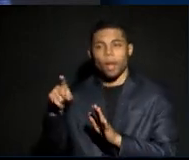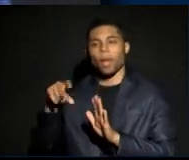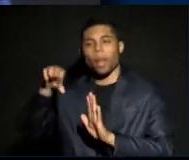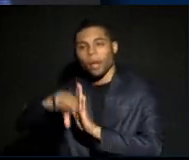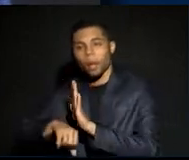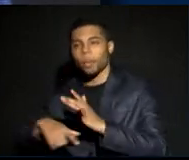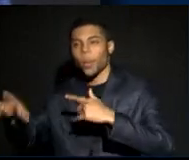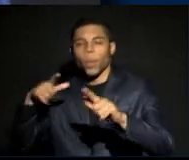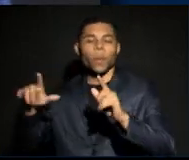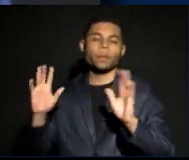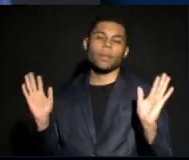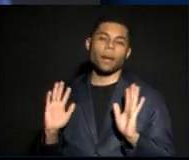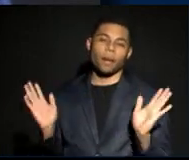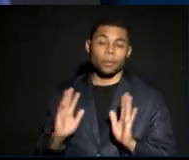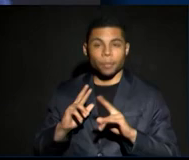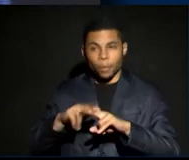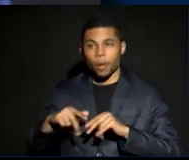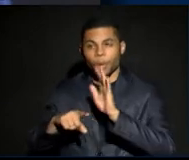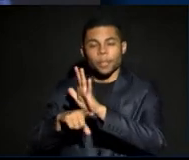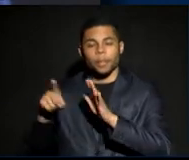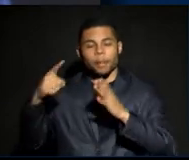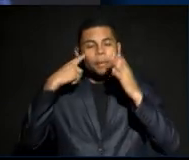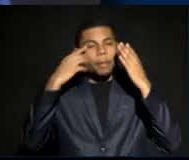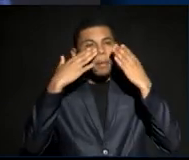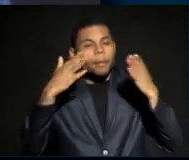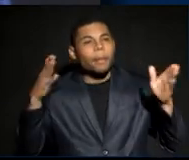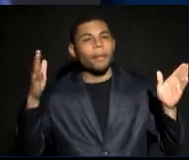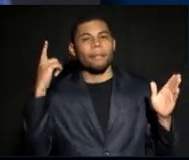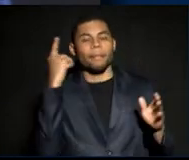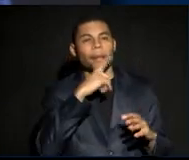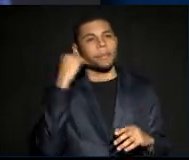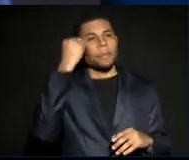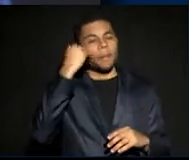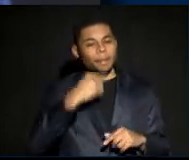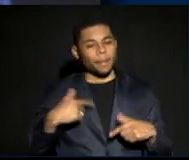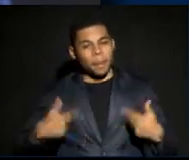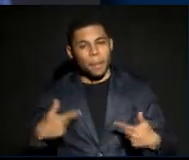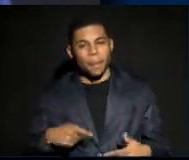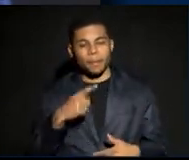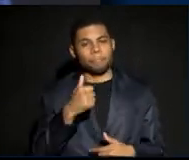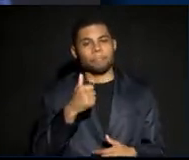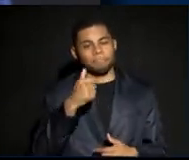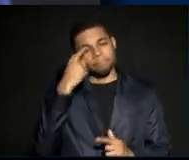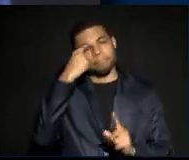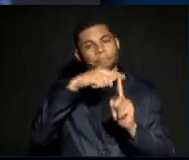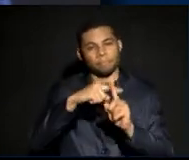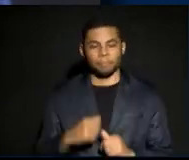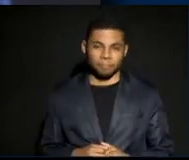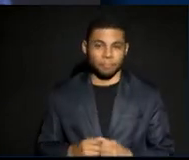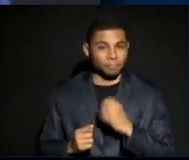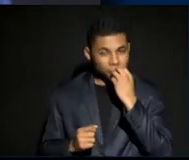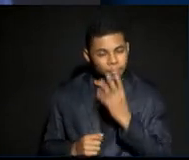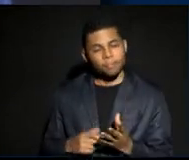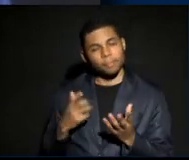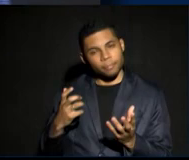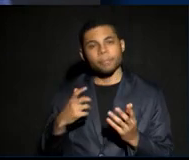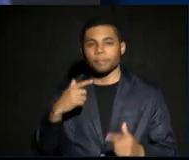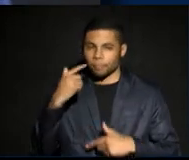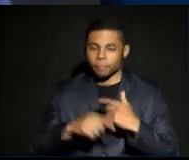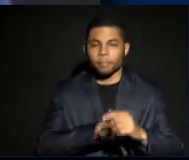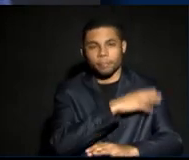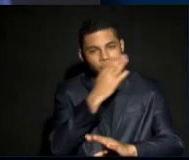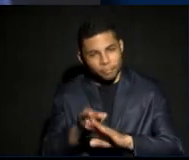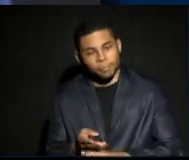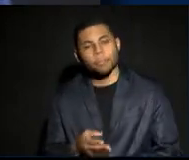e a gente vai dar para ele uma perspectiva vai abrir essa primeira experiência profissional então apostando muito no tempo integral